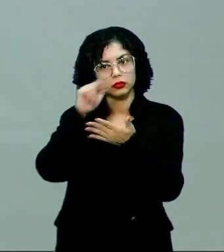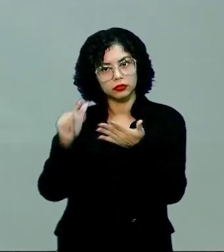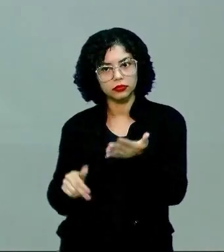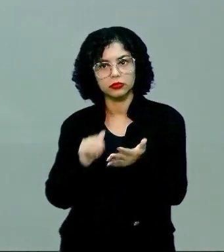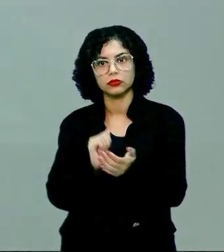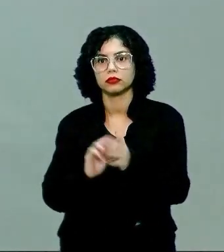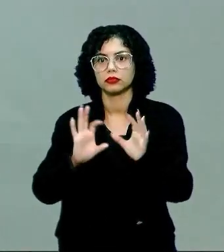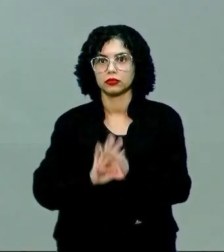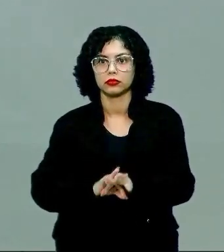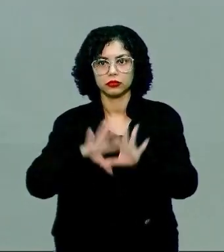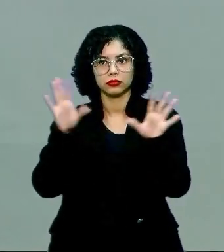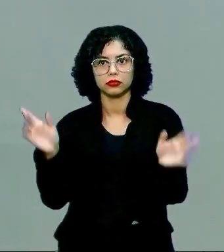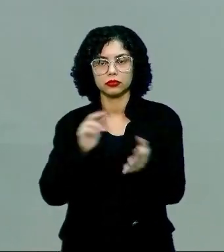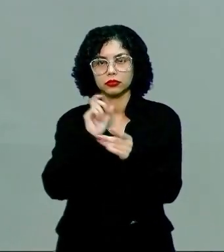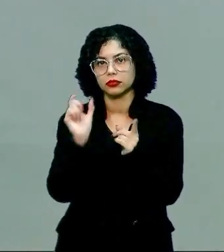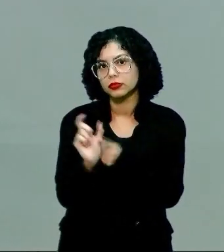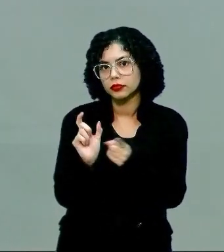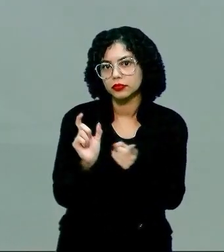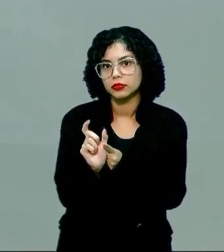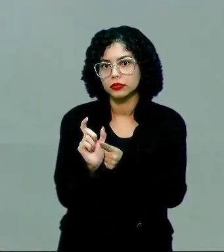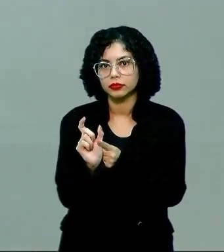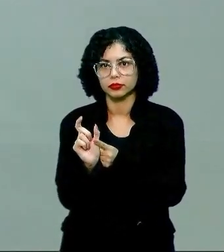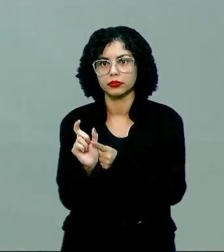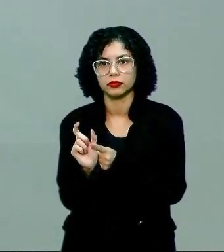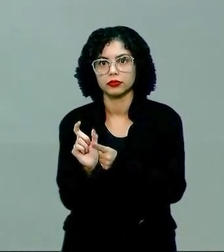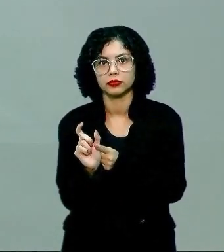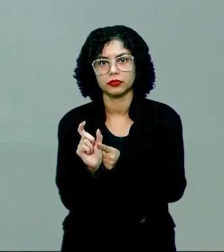diversidade, liberdade. São palavras